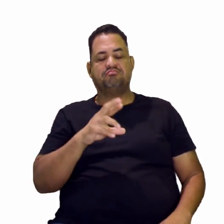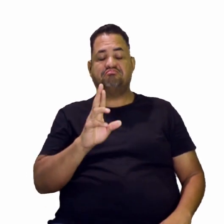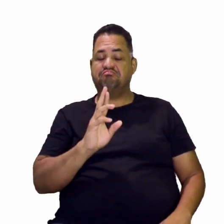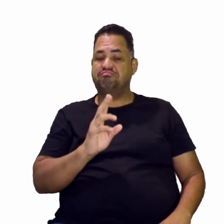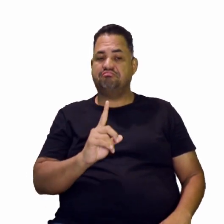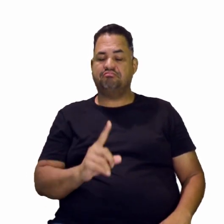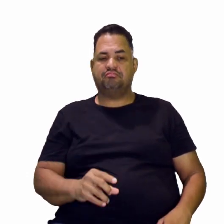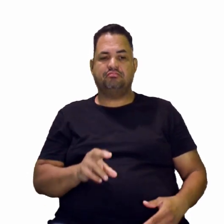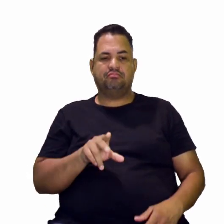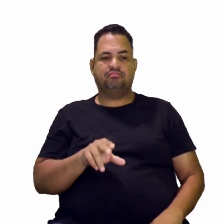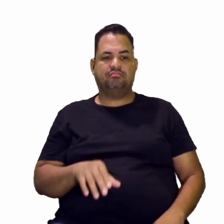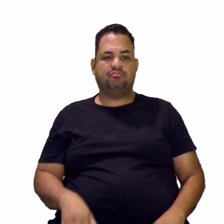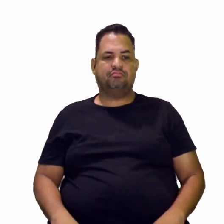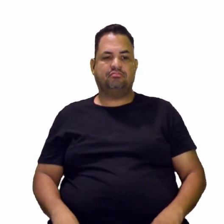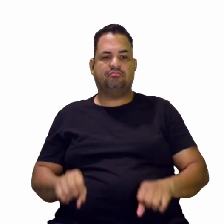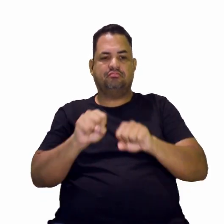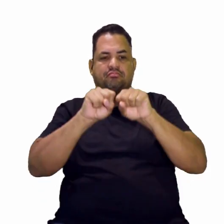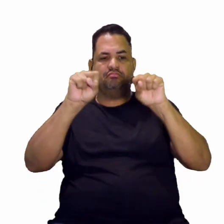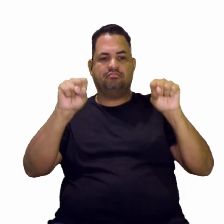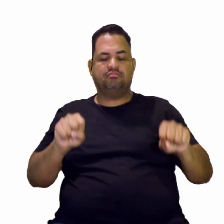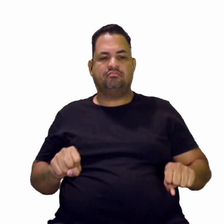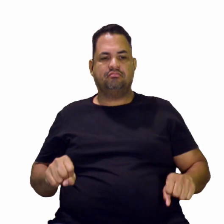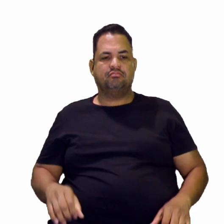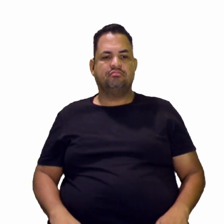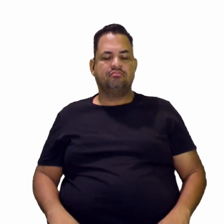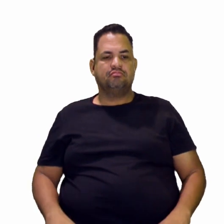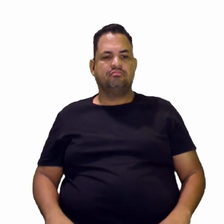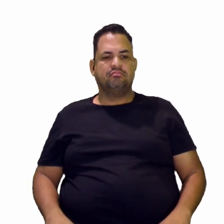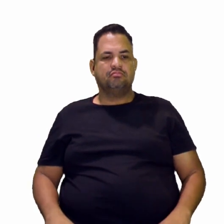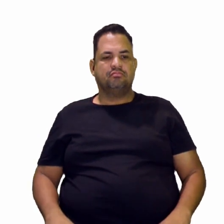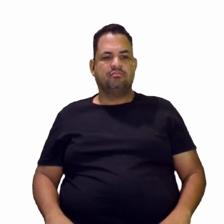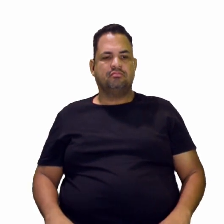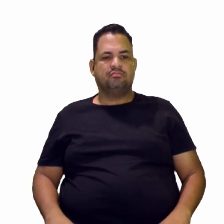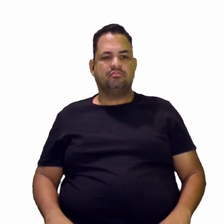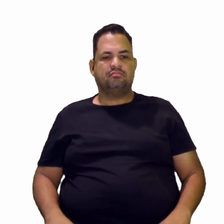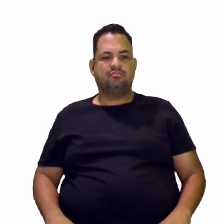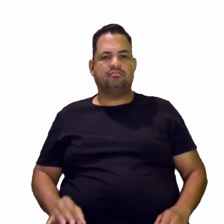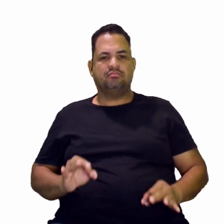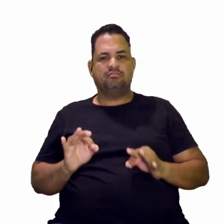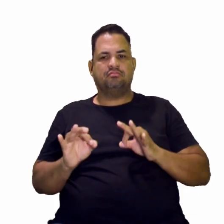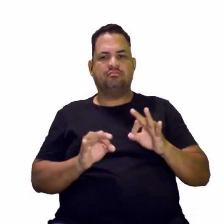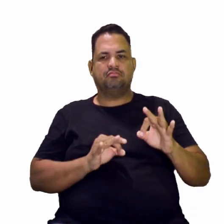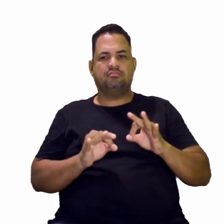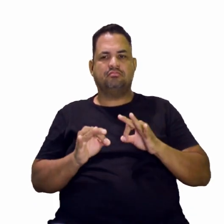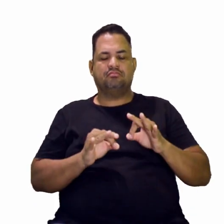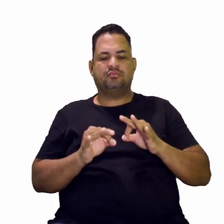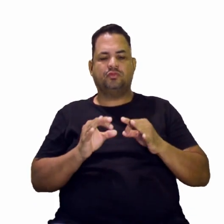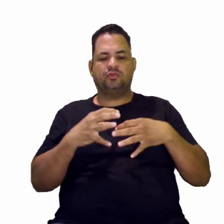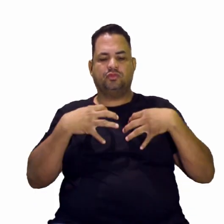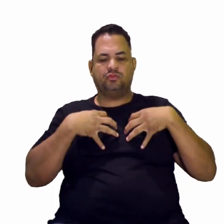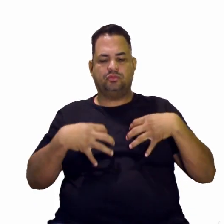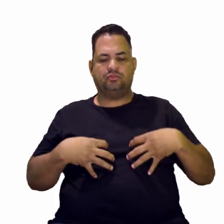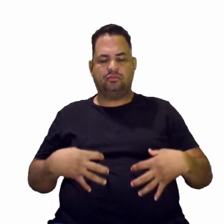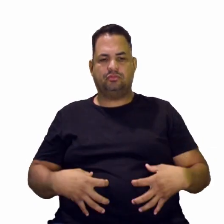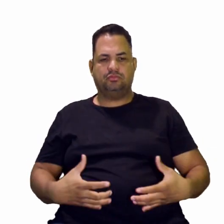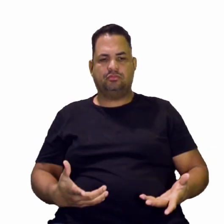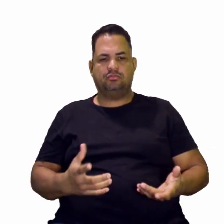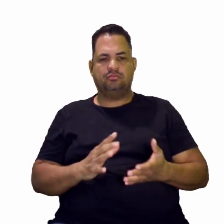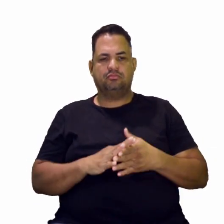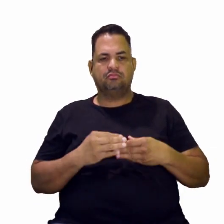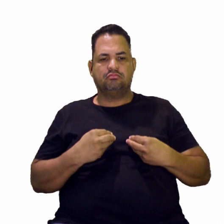igual. Sistema. Sistema é um conjunto de órgãos, não tem nada a ver